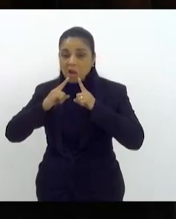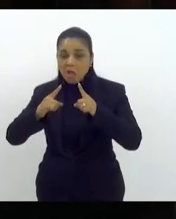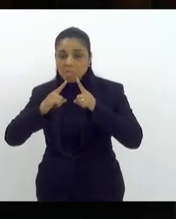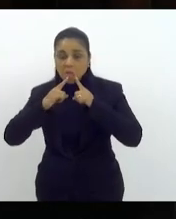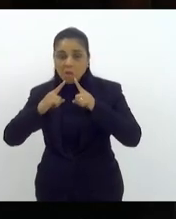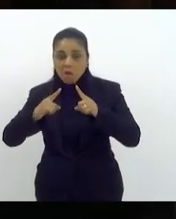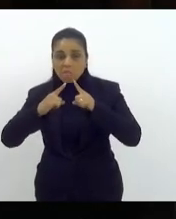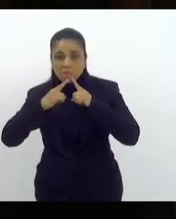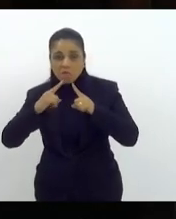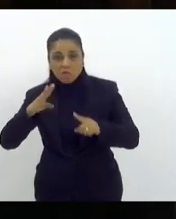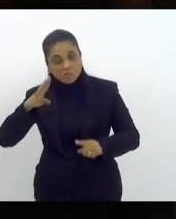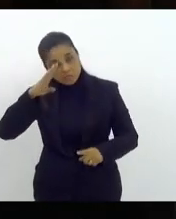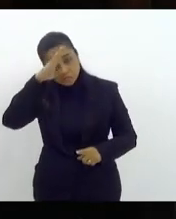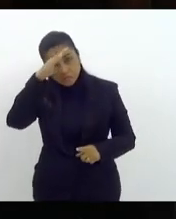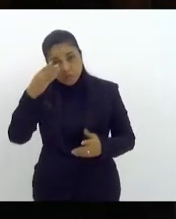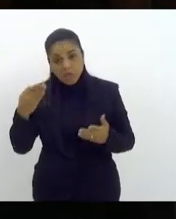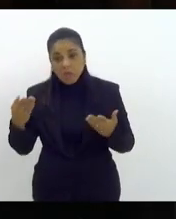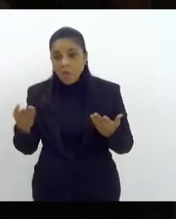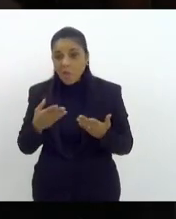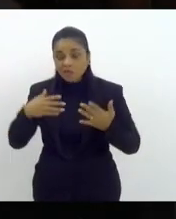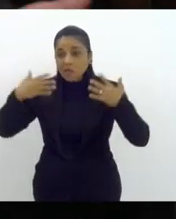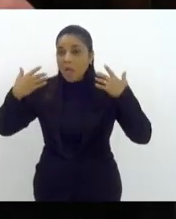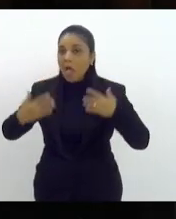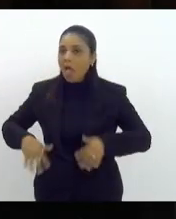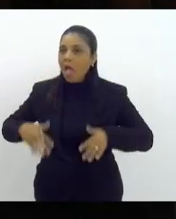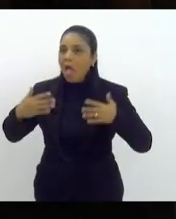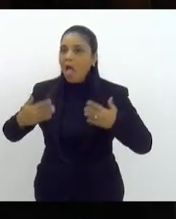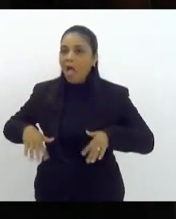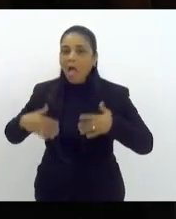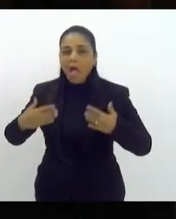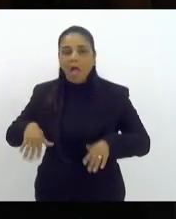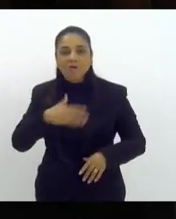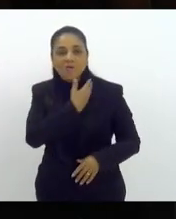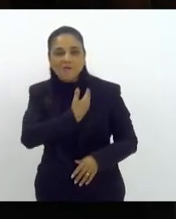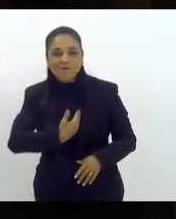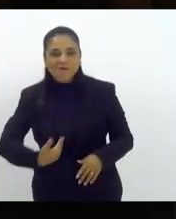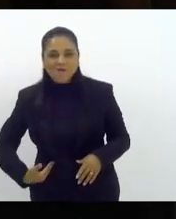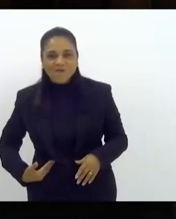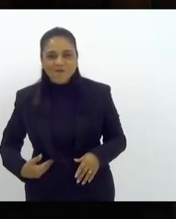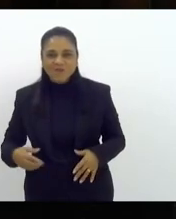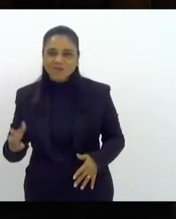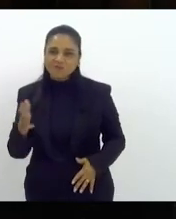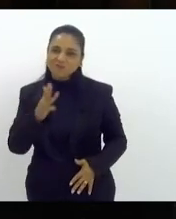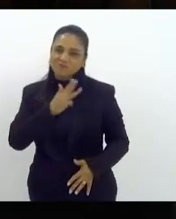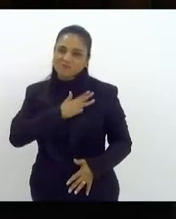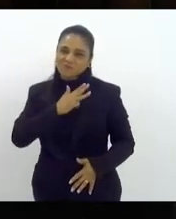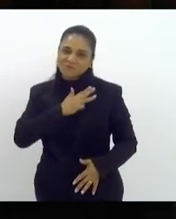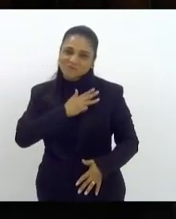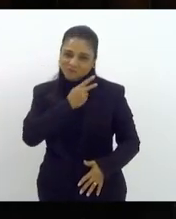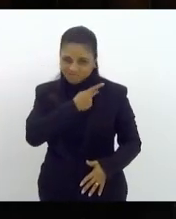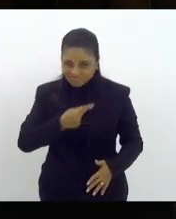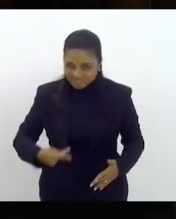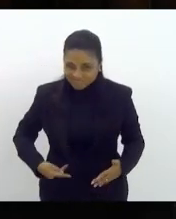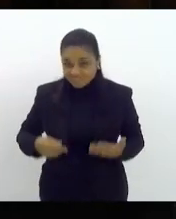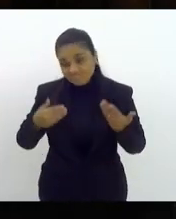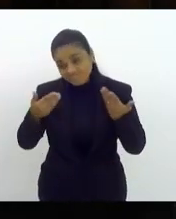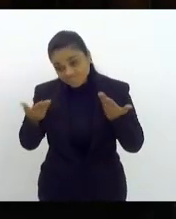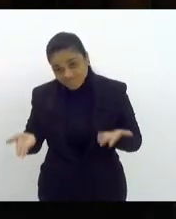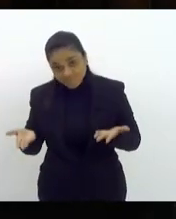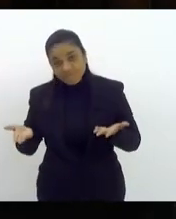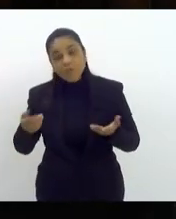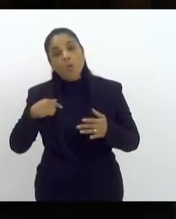do bolsonaro reclamou do bolsonaro hoje está apavorado com o governo de Luiz Inácio Lula da Silva Então eu preciso